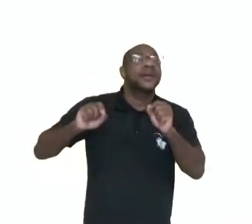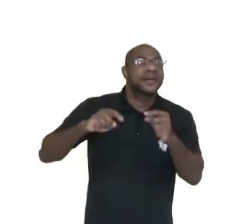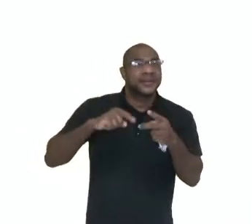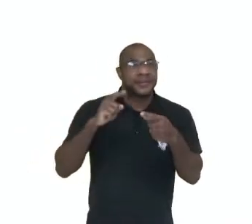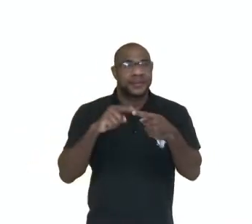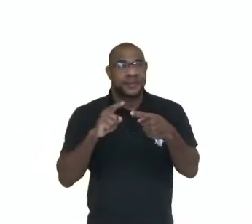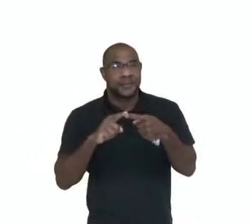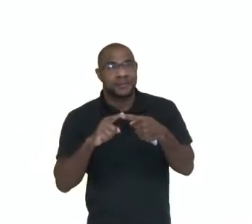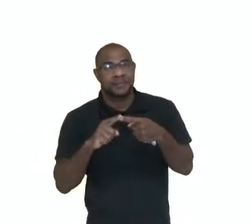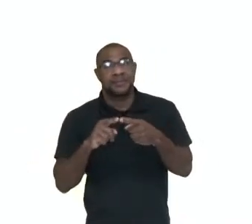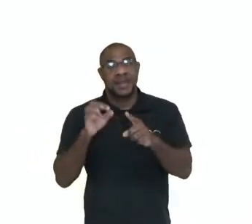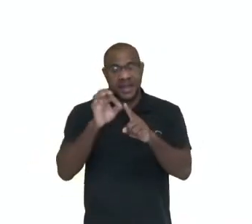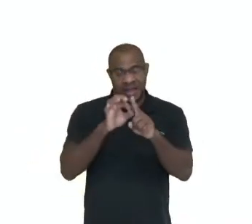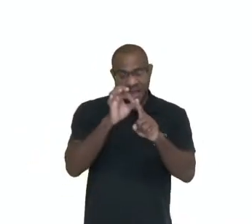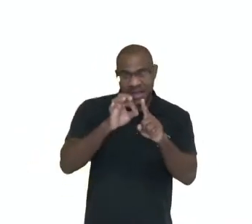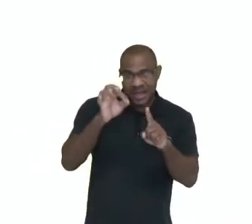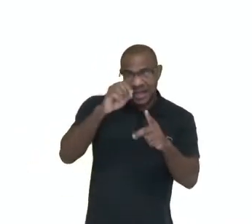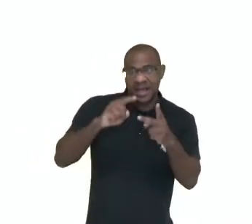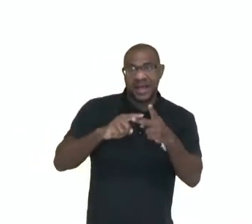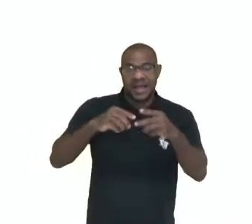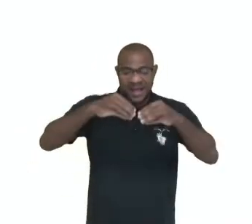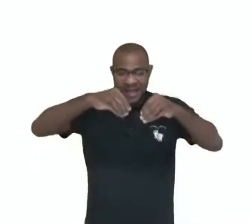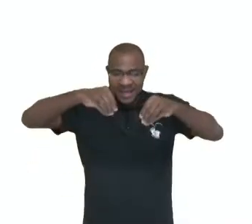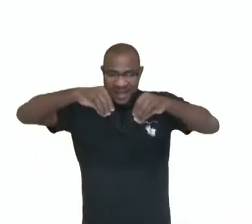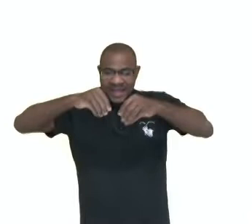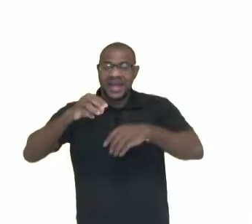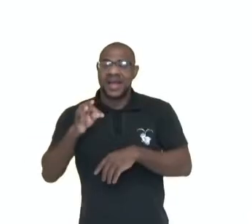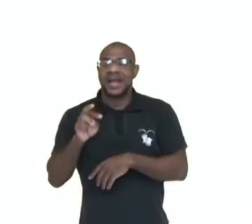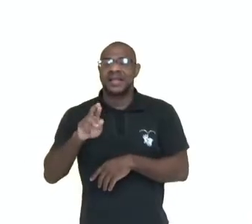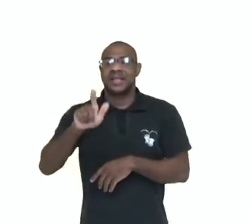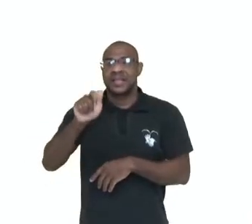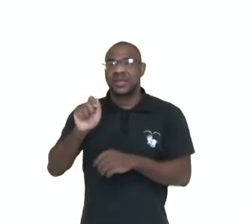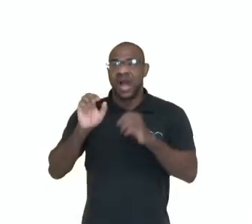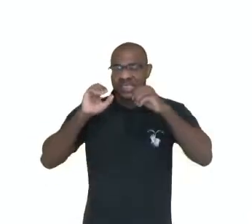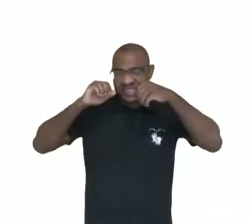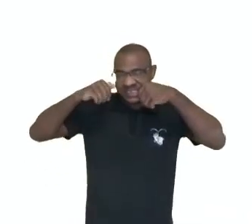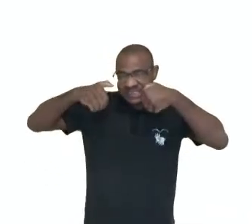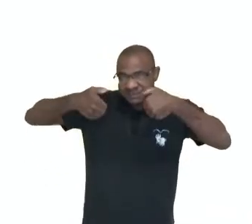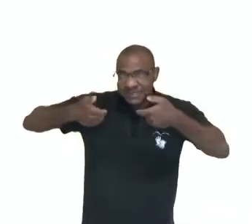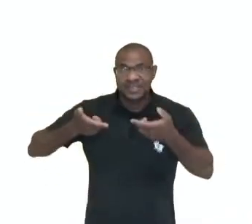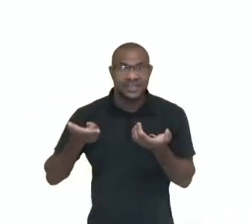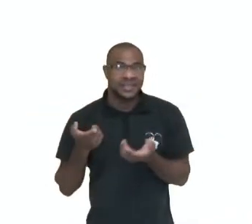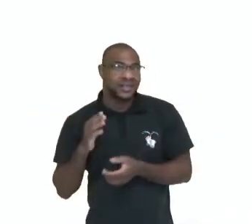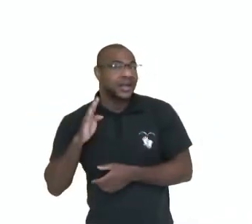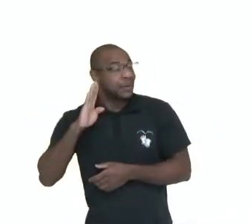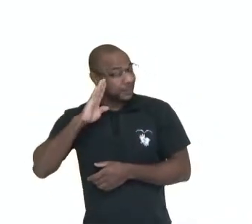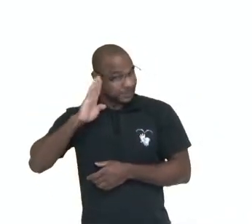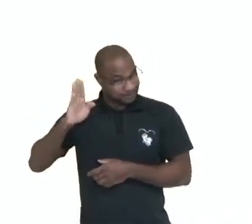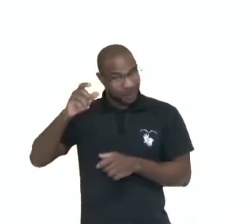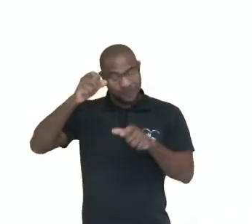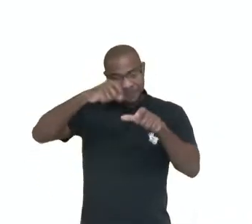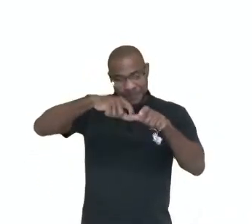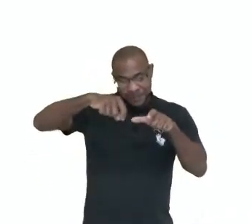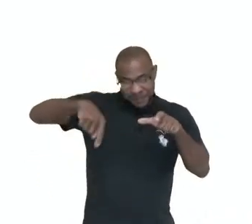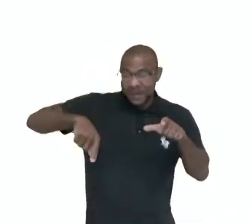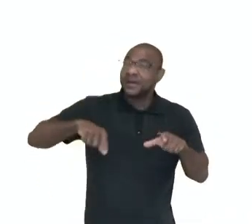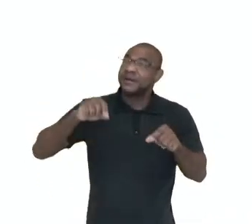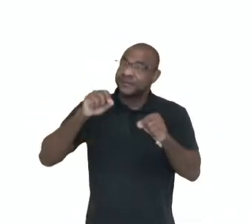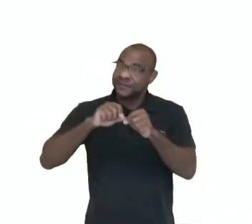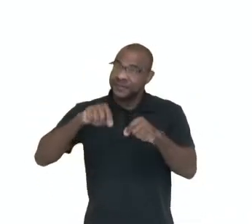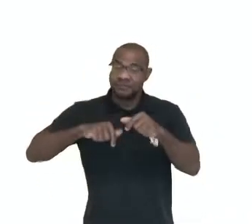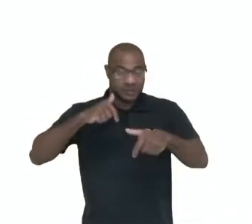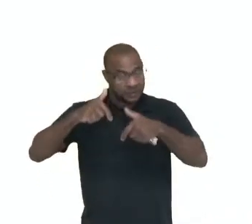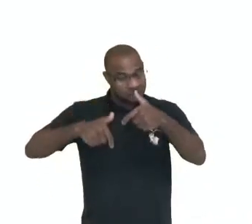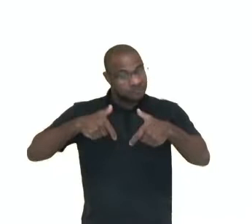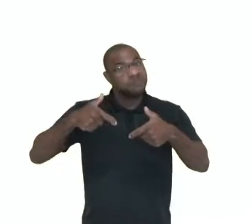são a soja, o trigo e o milho. É praticado aqui dentro, no estado do